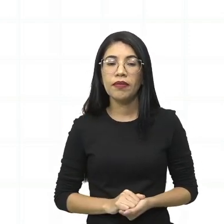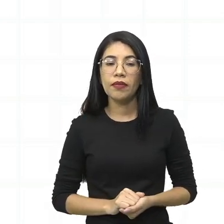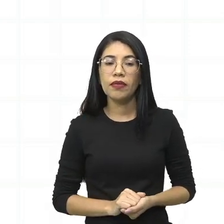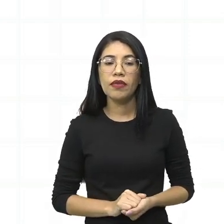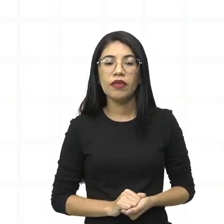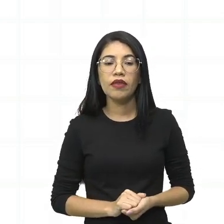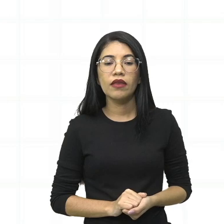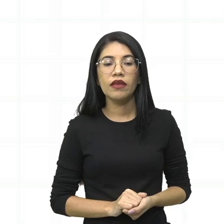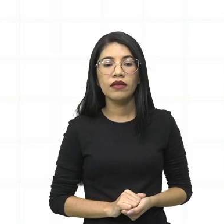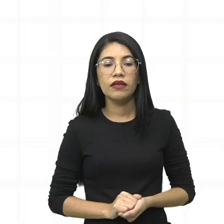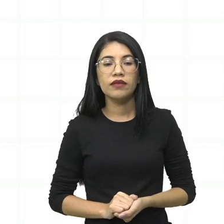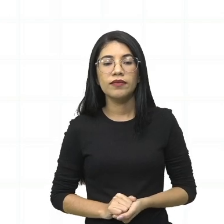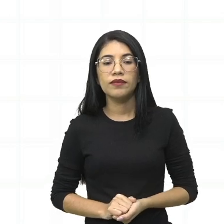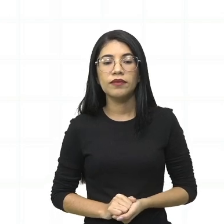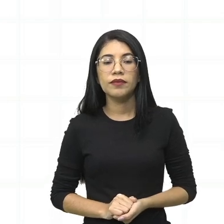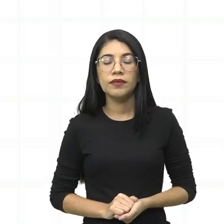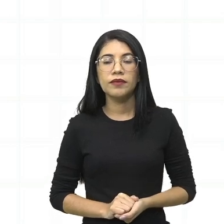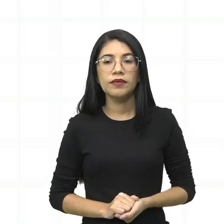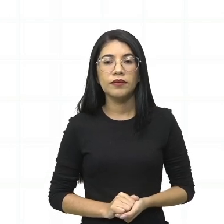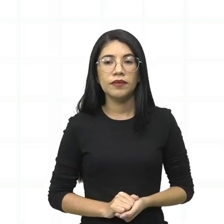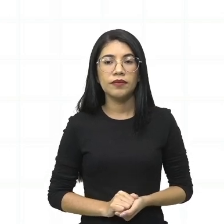nosso